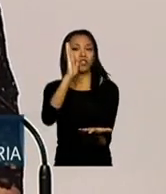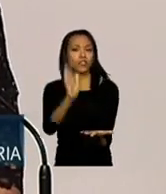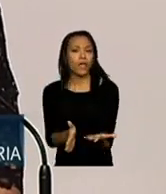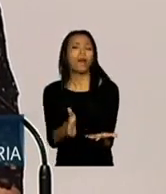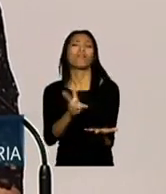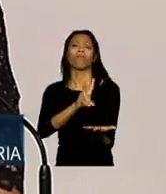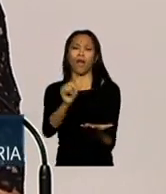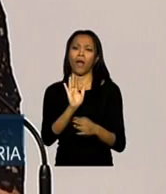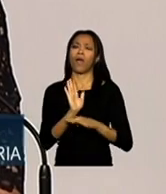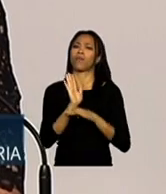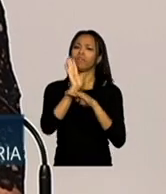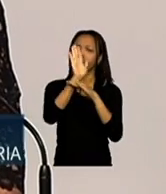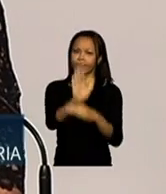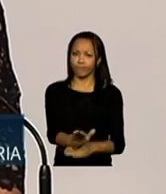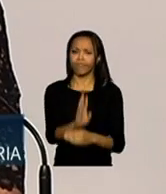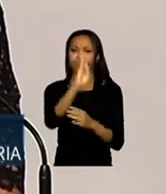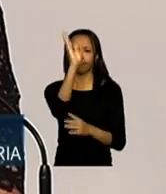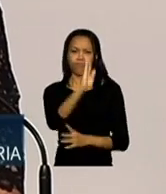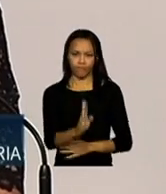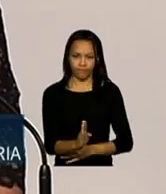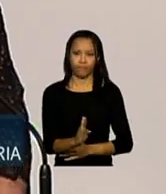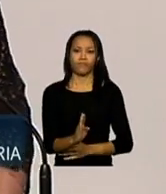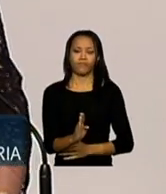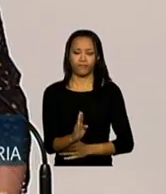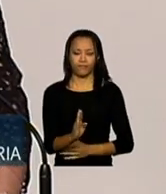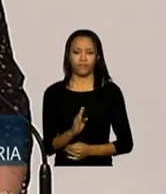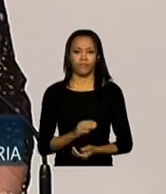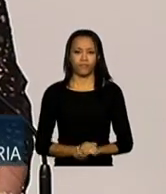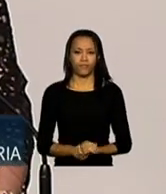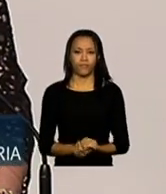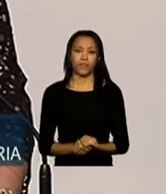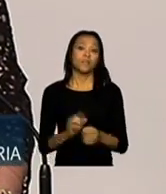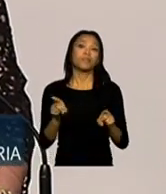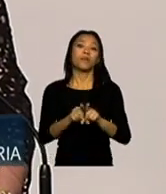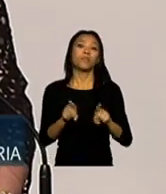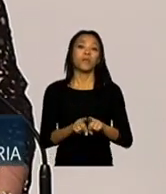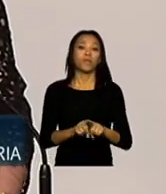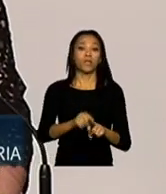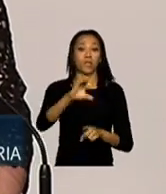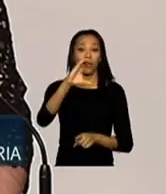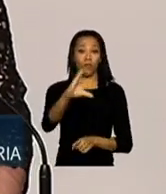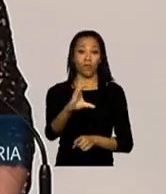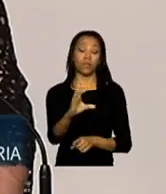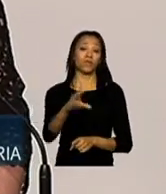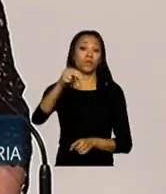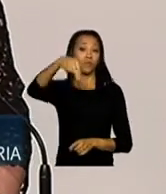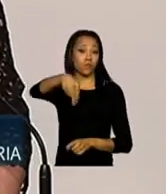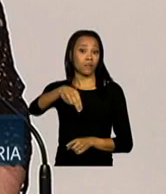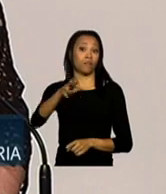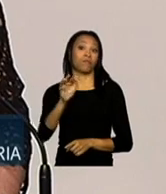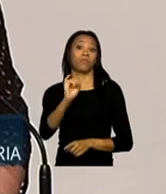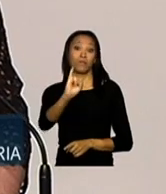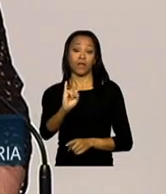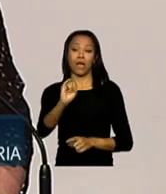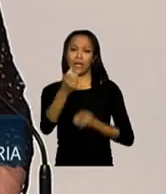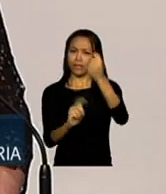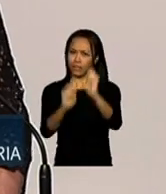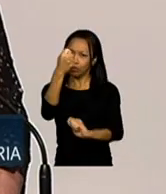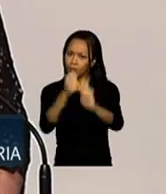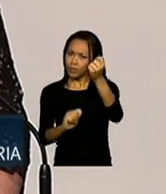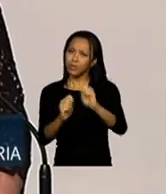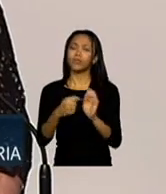o Brasil como a Confederação Nacional da Indústria expressou em